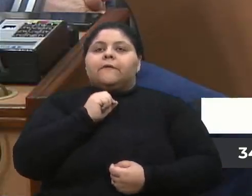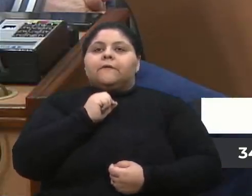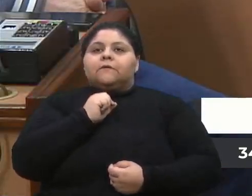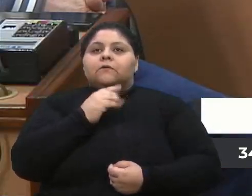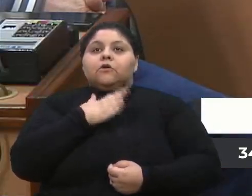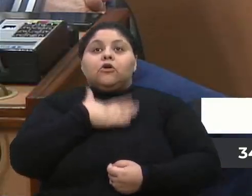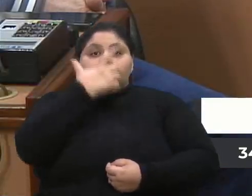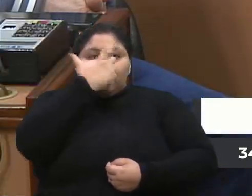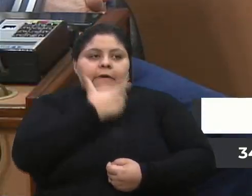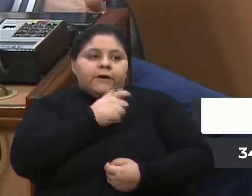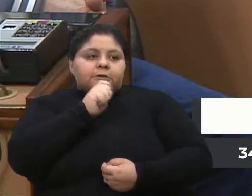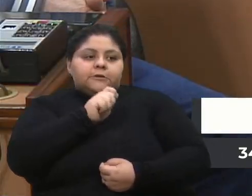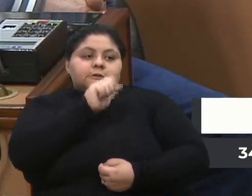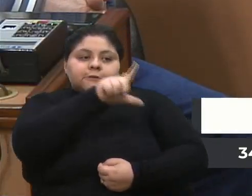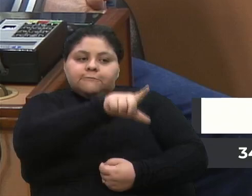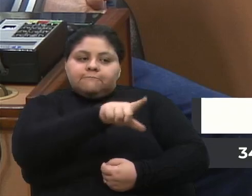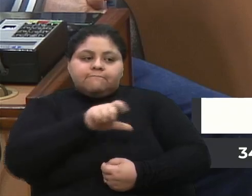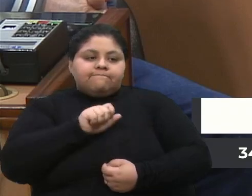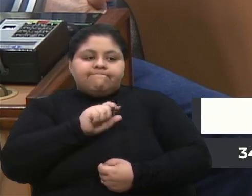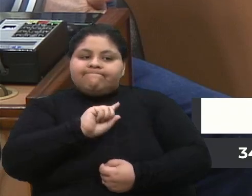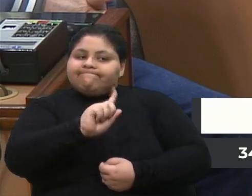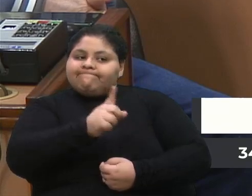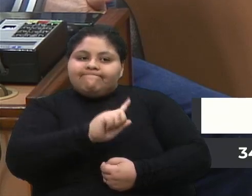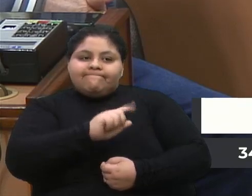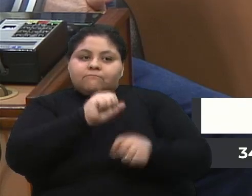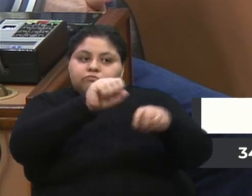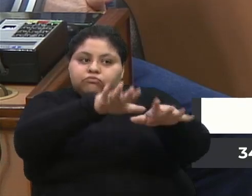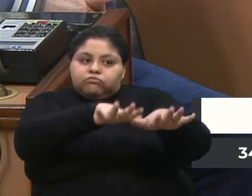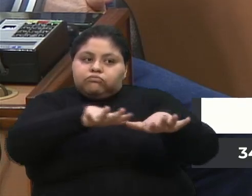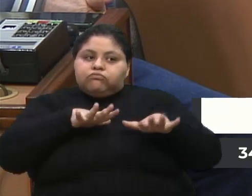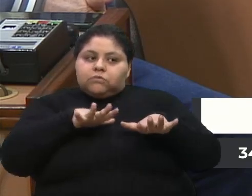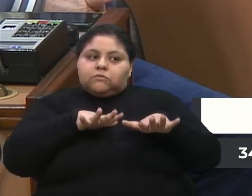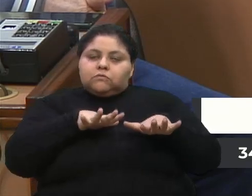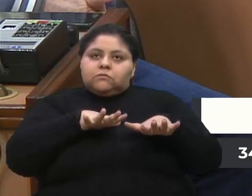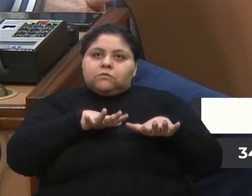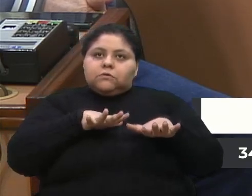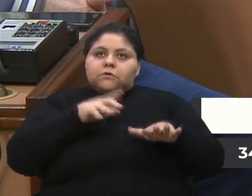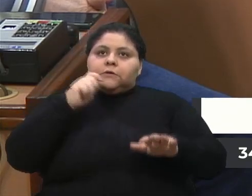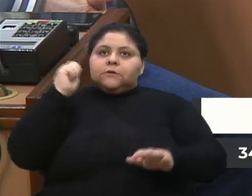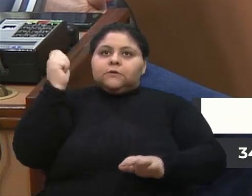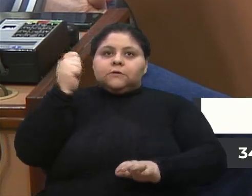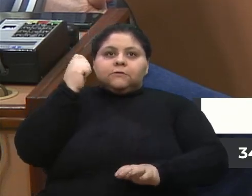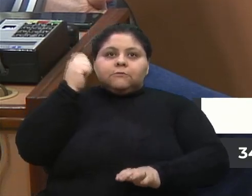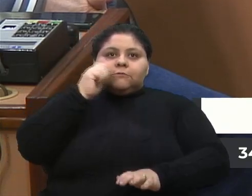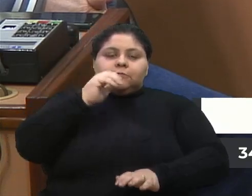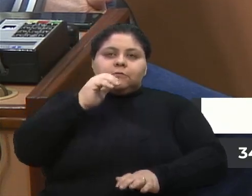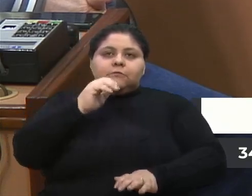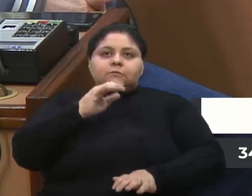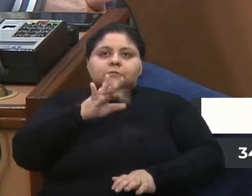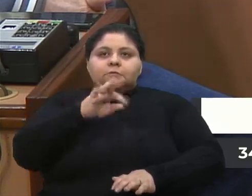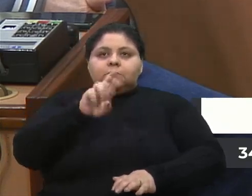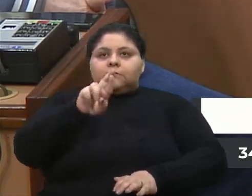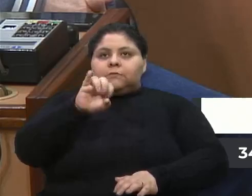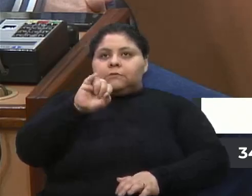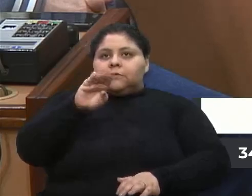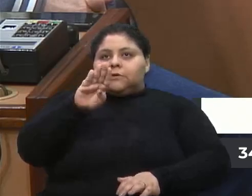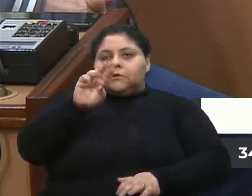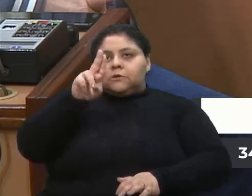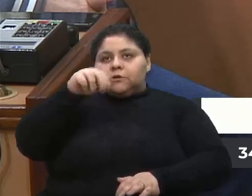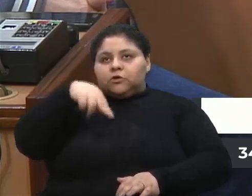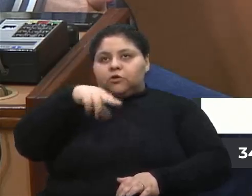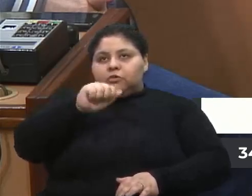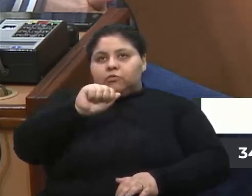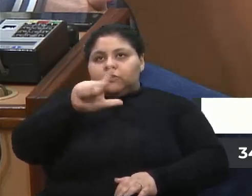o Supremo Tribunal Federal. Na verdade, eu já disse aqui nessa